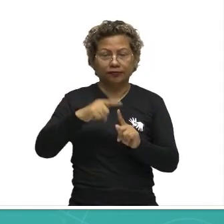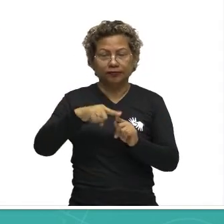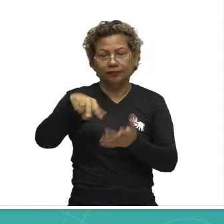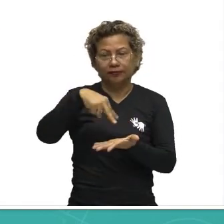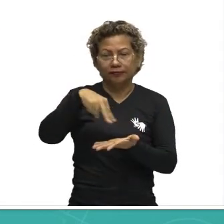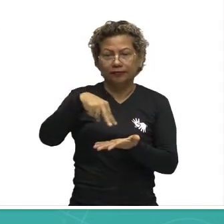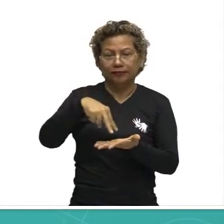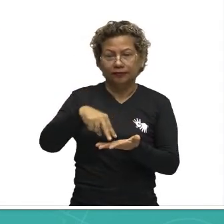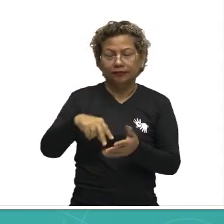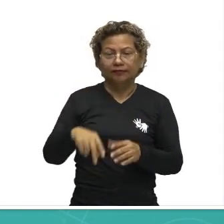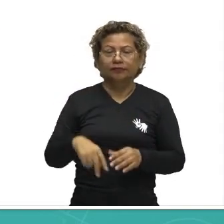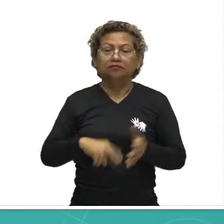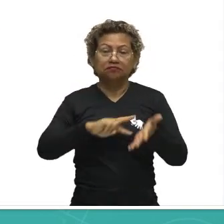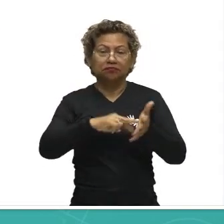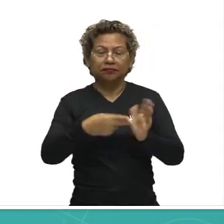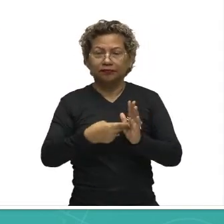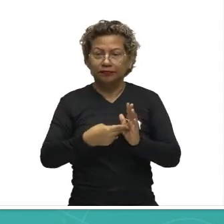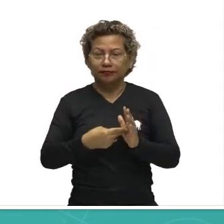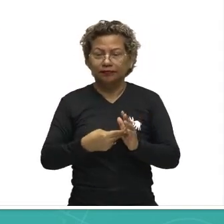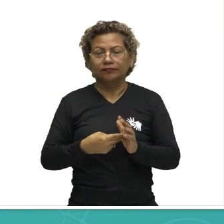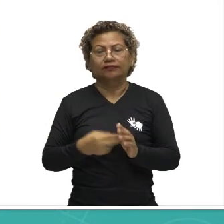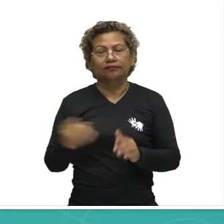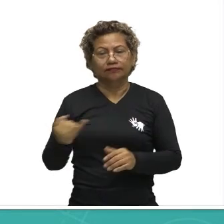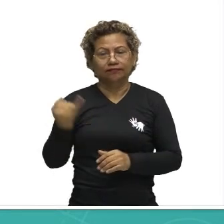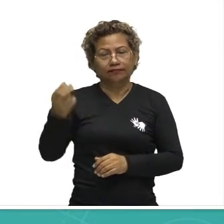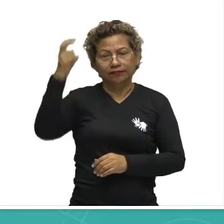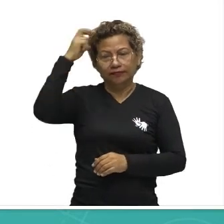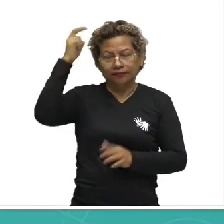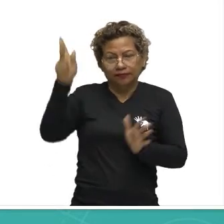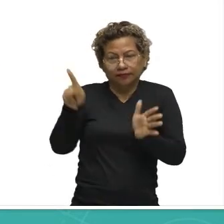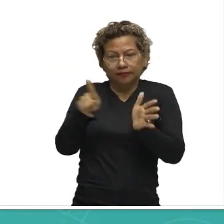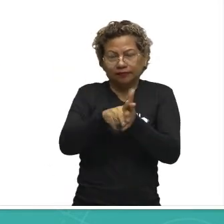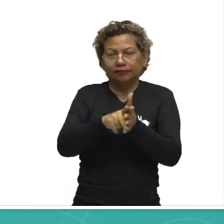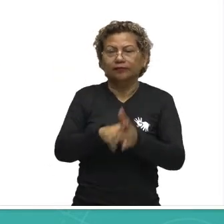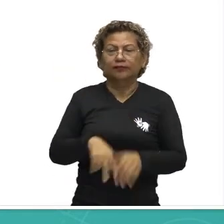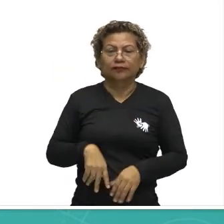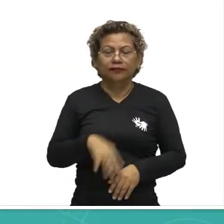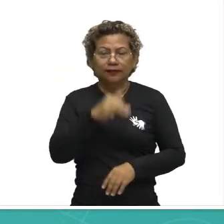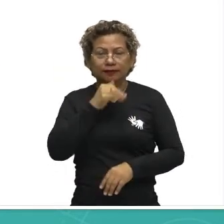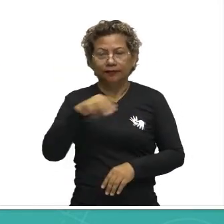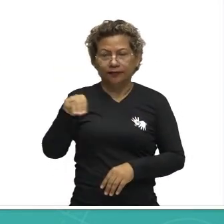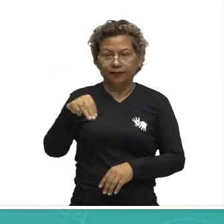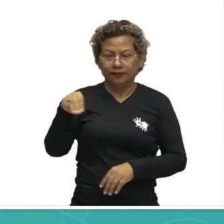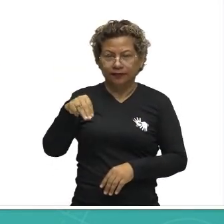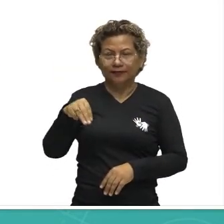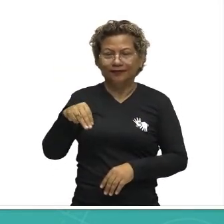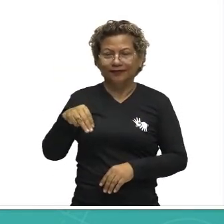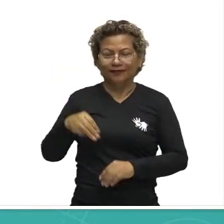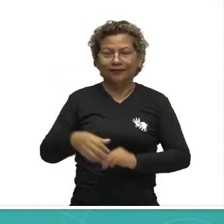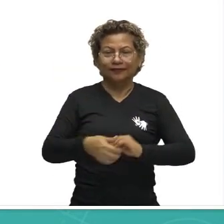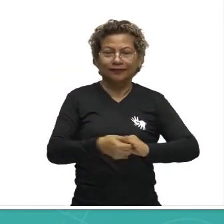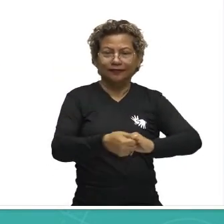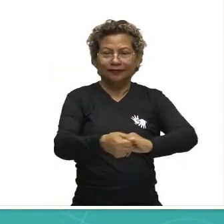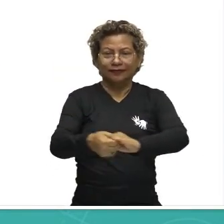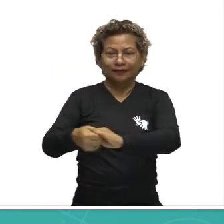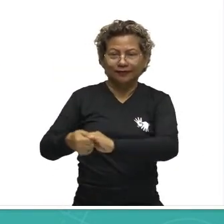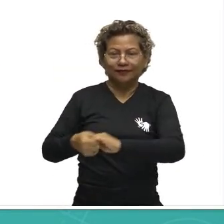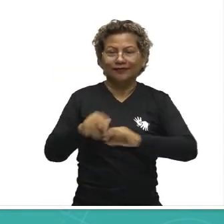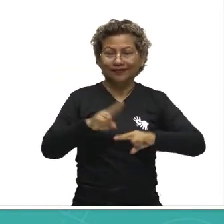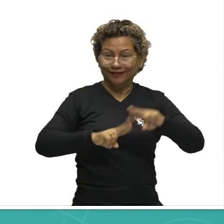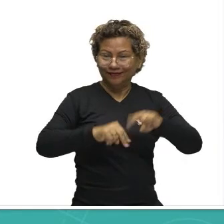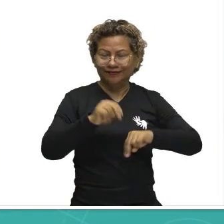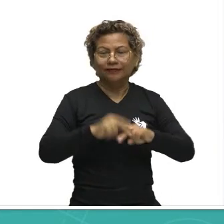que? Incutido a nossa cultura. E Manacapuru seria o quê? A ciranda. A ciranda tem